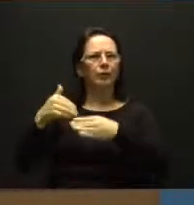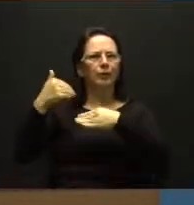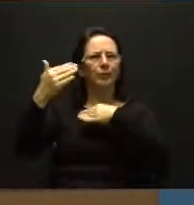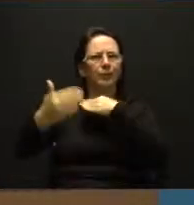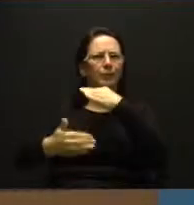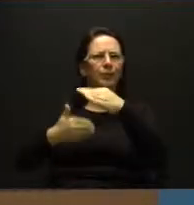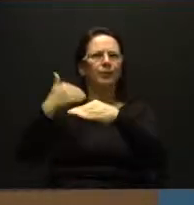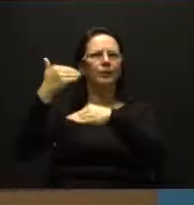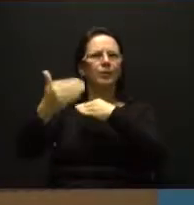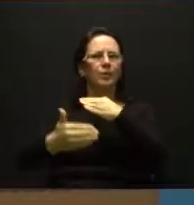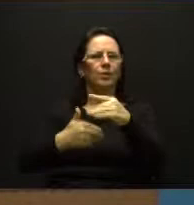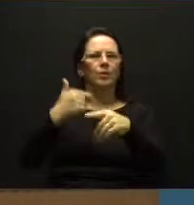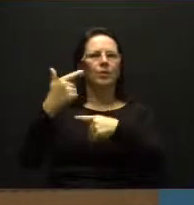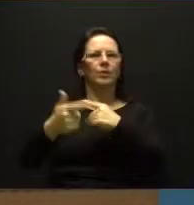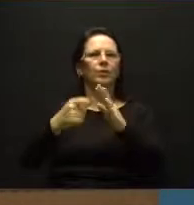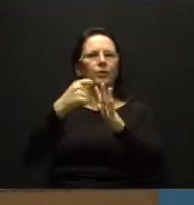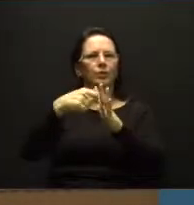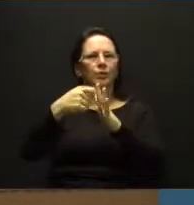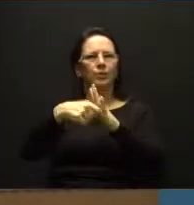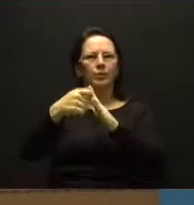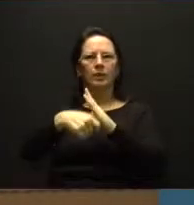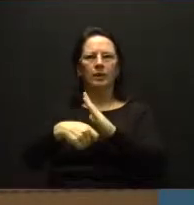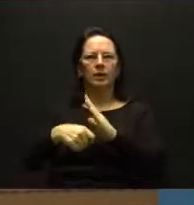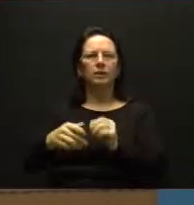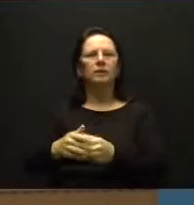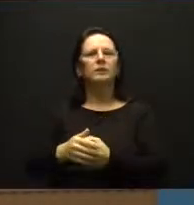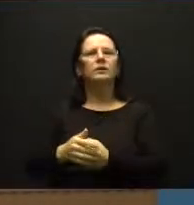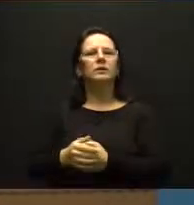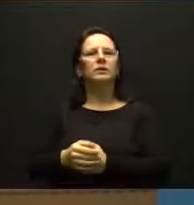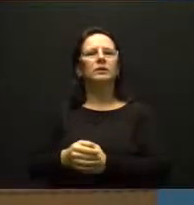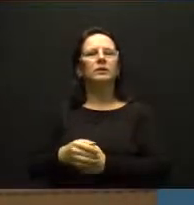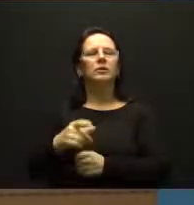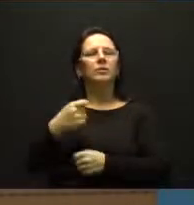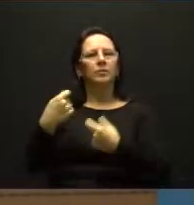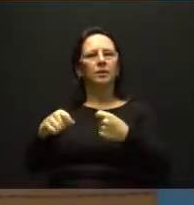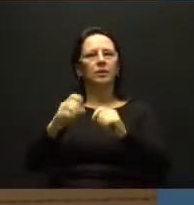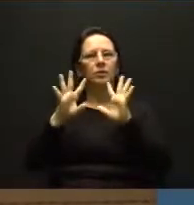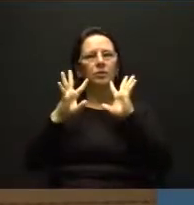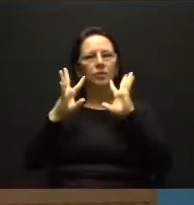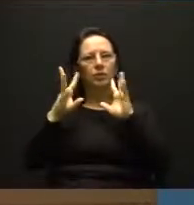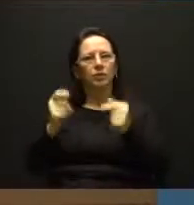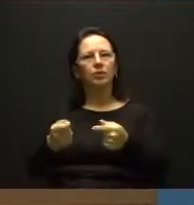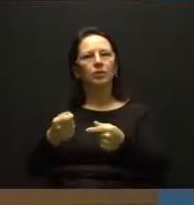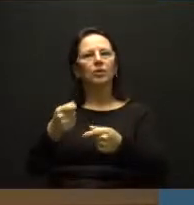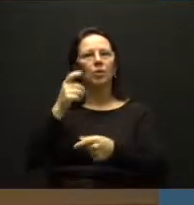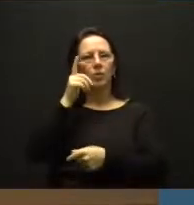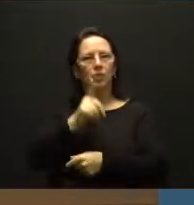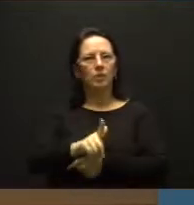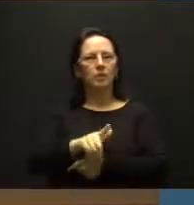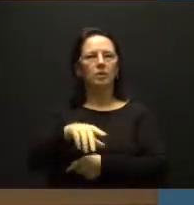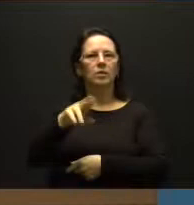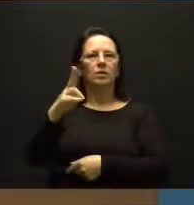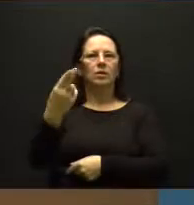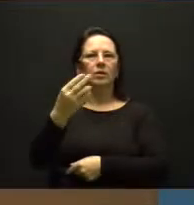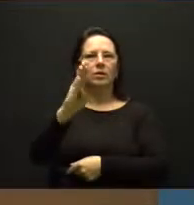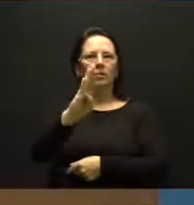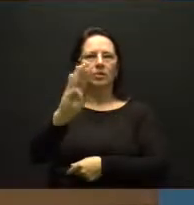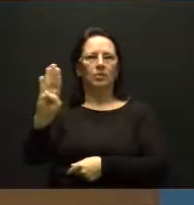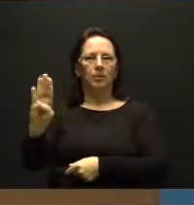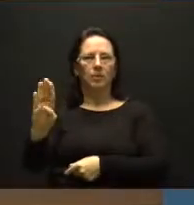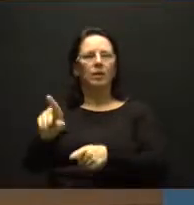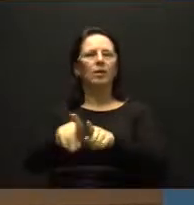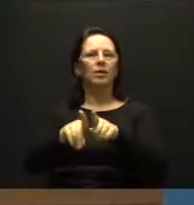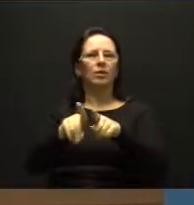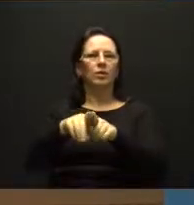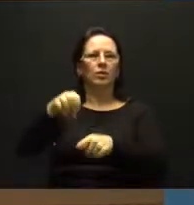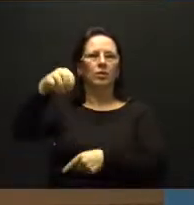semana porque isso não vai parar nós temos que resolver a situação conseguimos do pessoal do hbb conseguimos do pessoal da